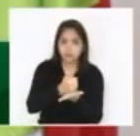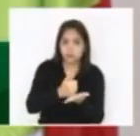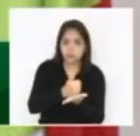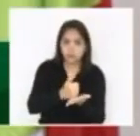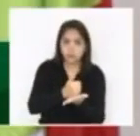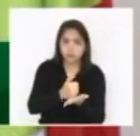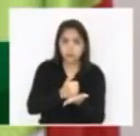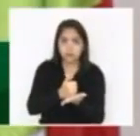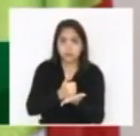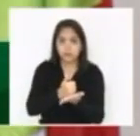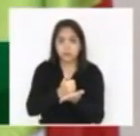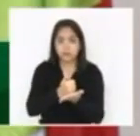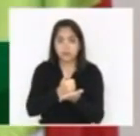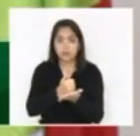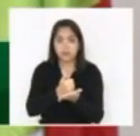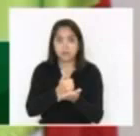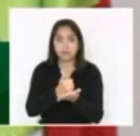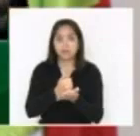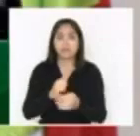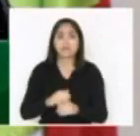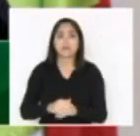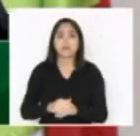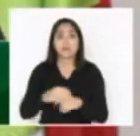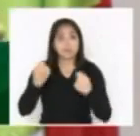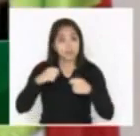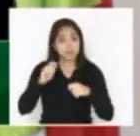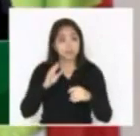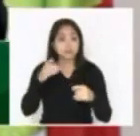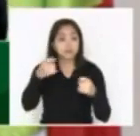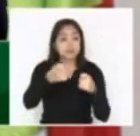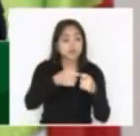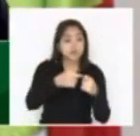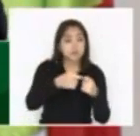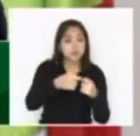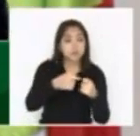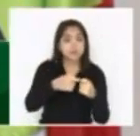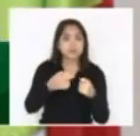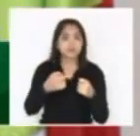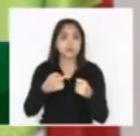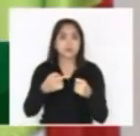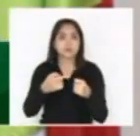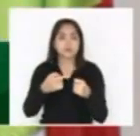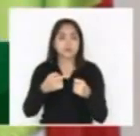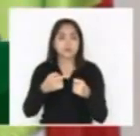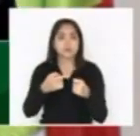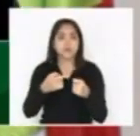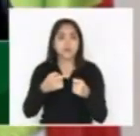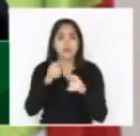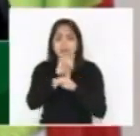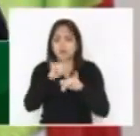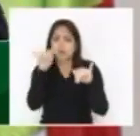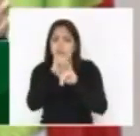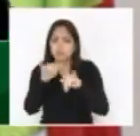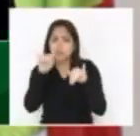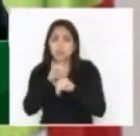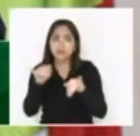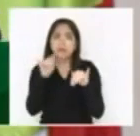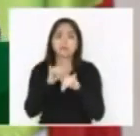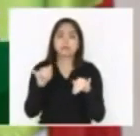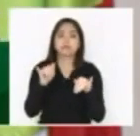para o médico. Então, o que é isso? Isso é mais um truque comercial. Nós temos que parar de